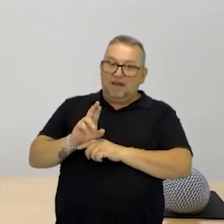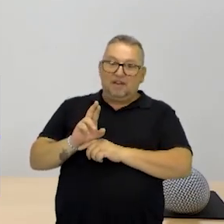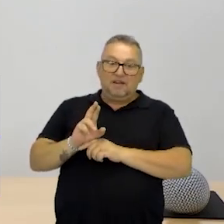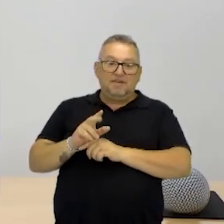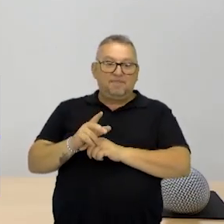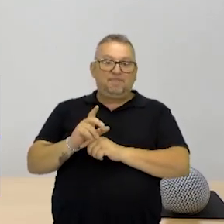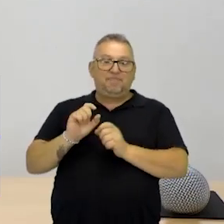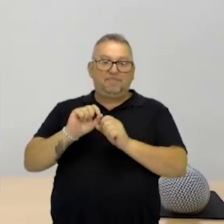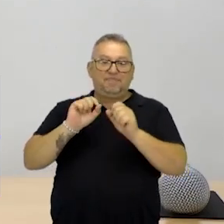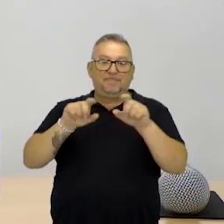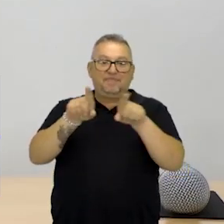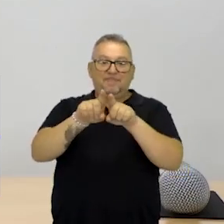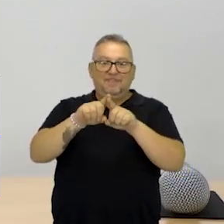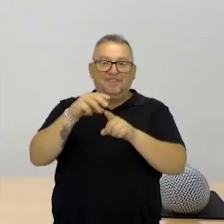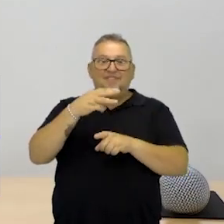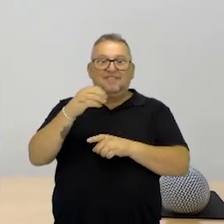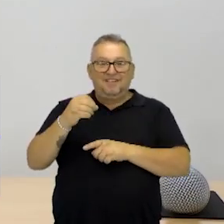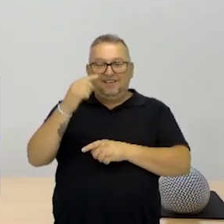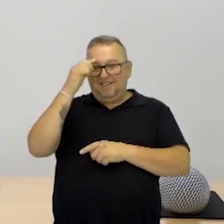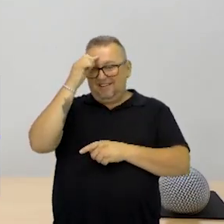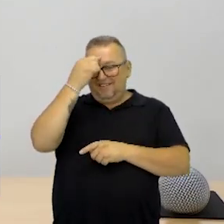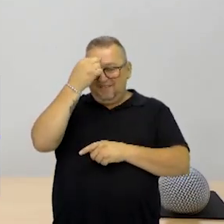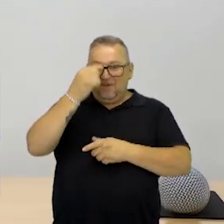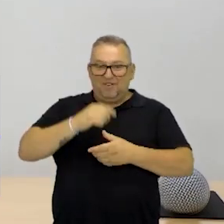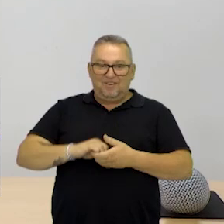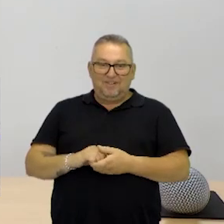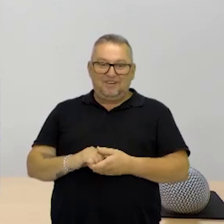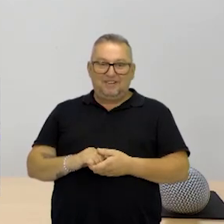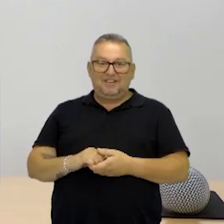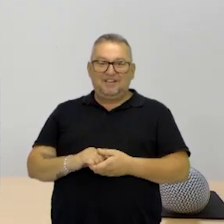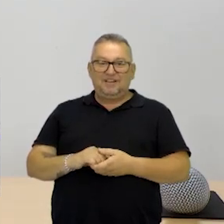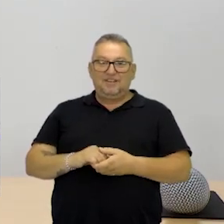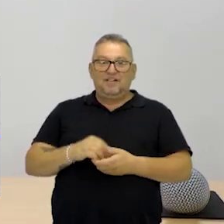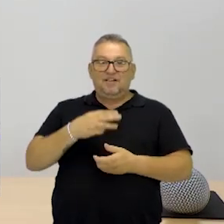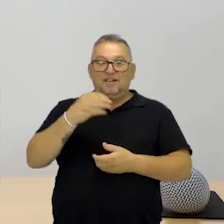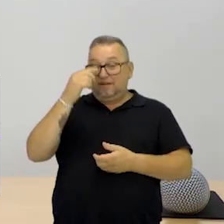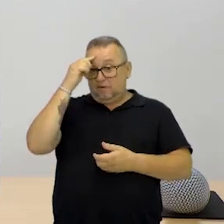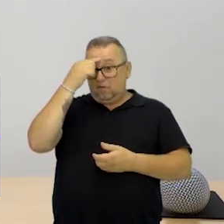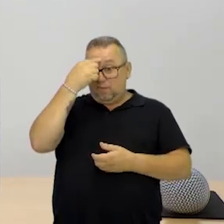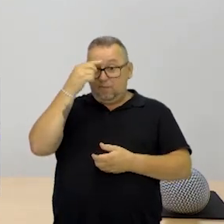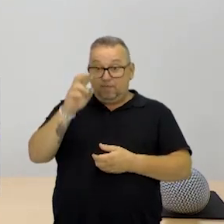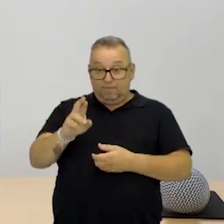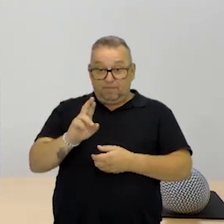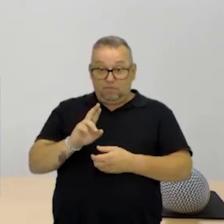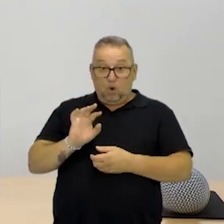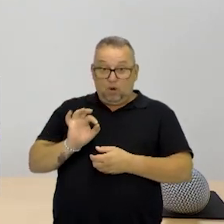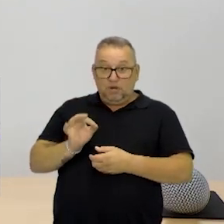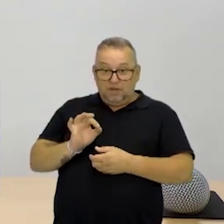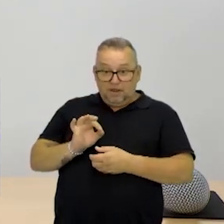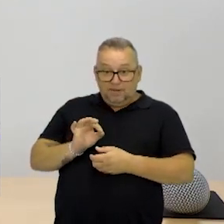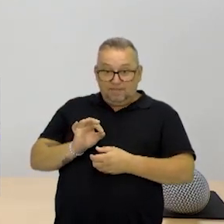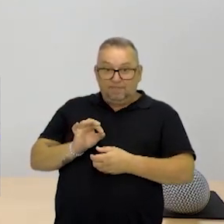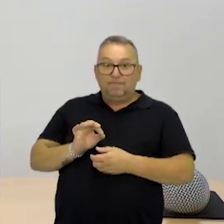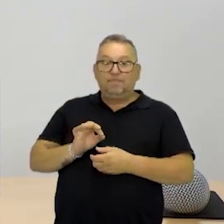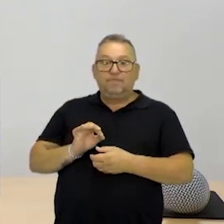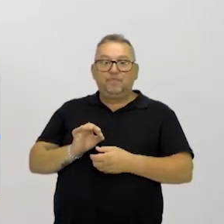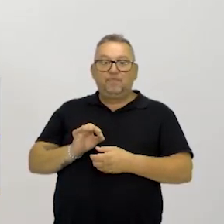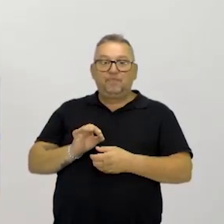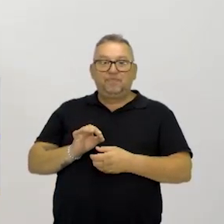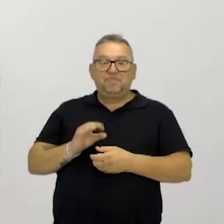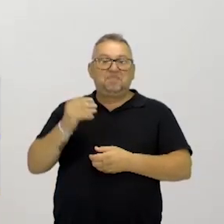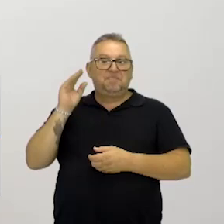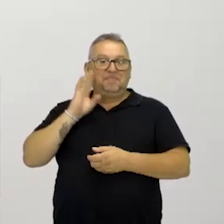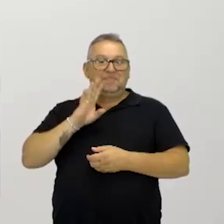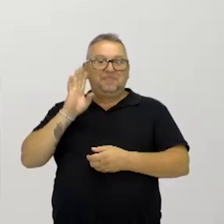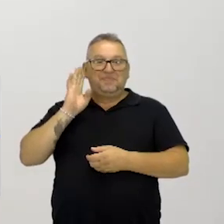Vocês vão ter 30 segundinhos, né? Vou perguntar aqui para 30 segundos. 30 segundinhos para dar essa resposta. Aí sai automático pra gente aqui. Isso, bem lembrado, Vivi.